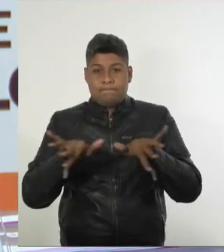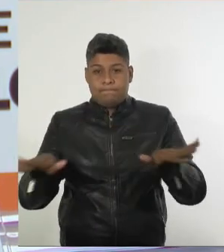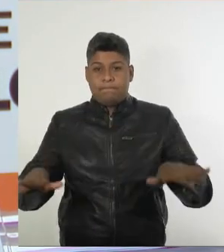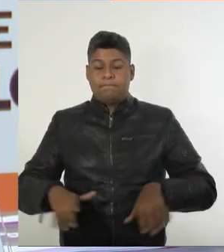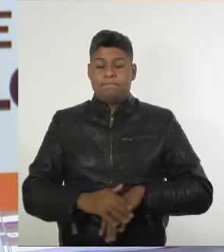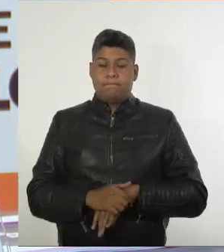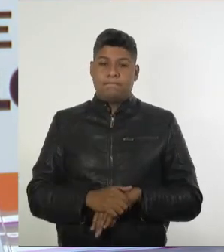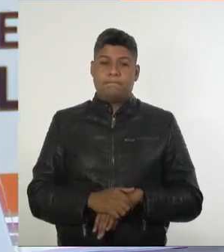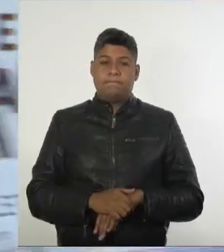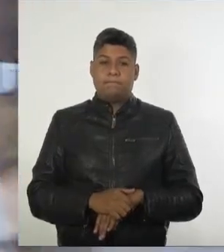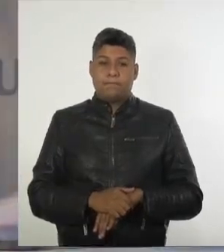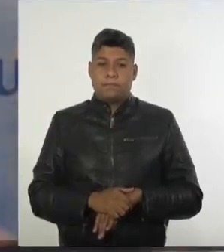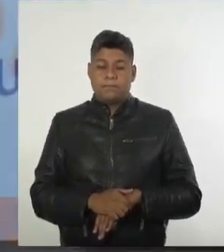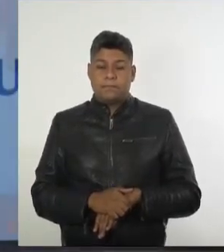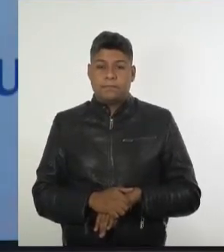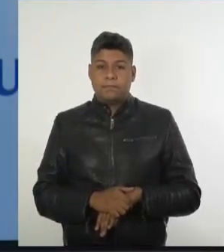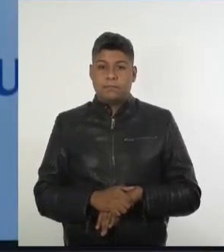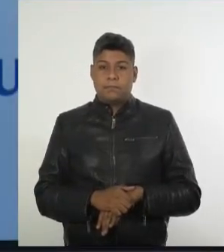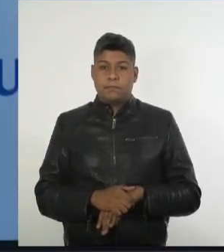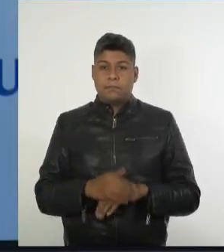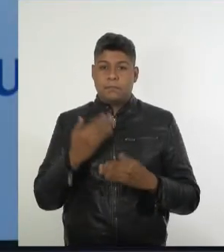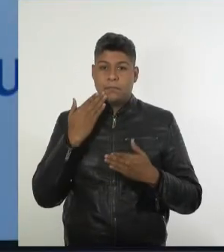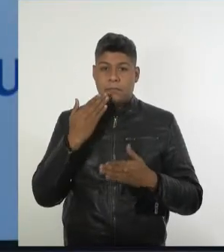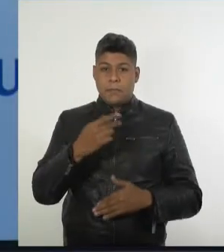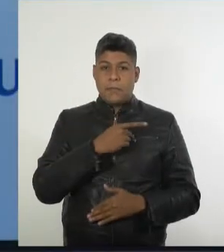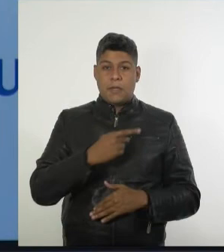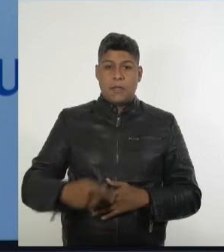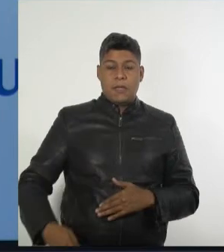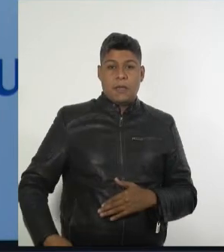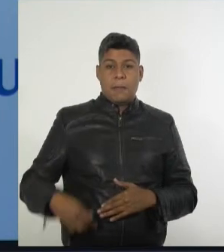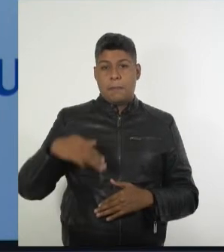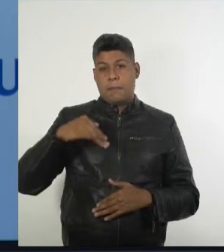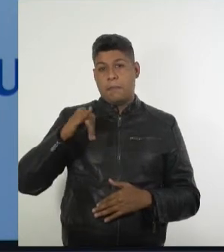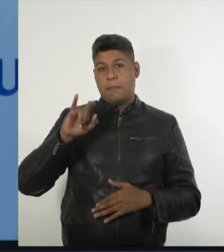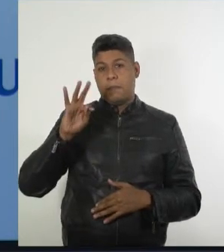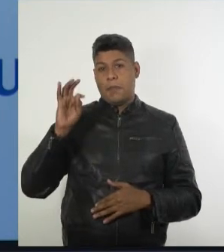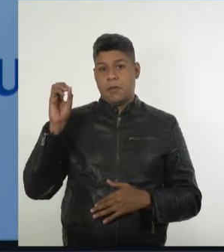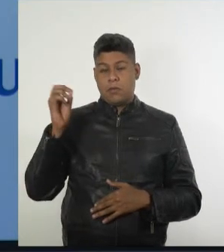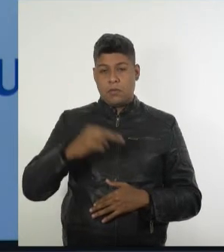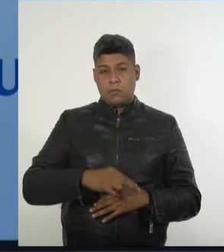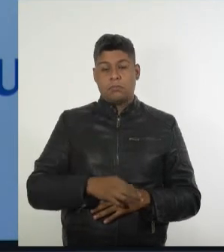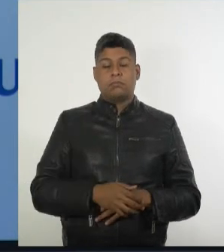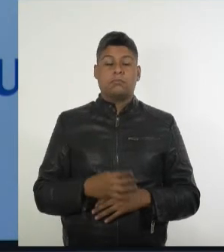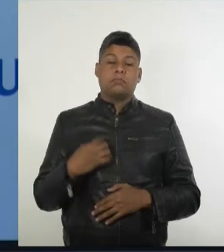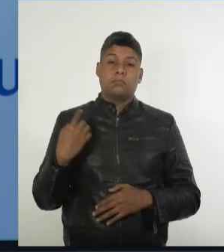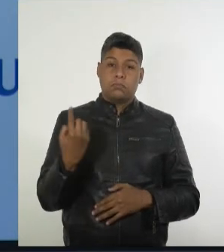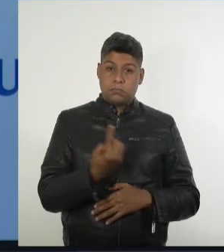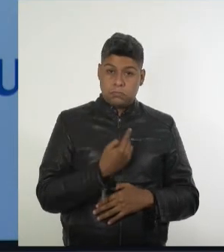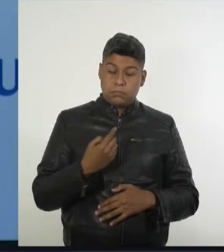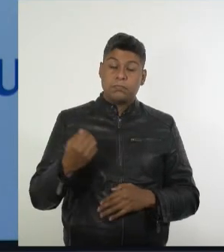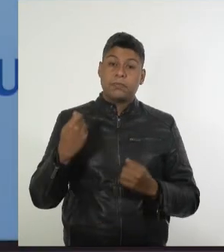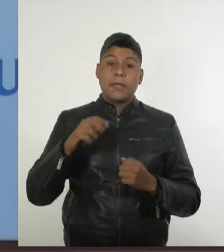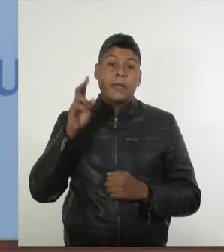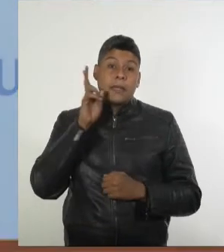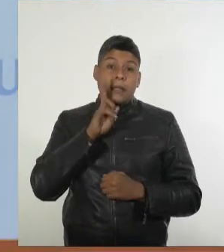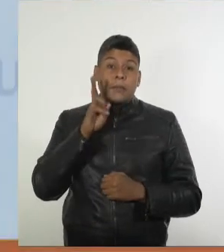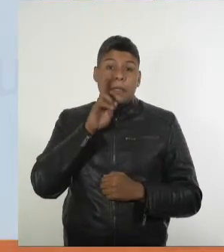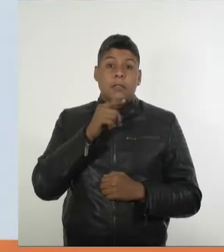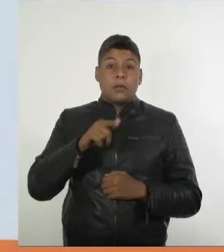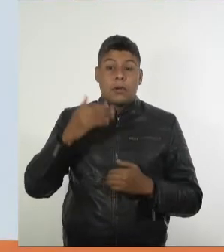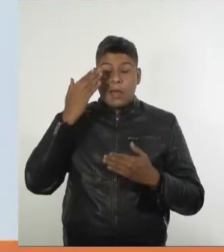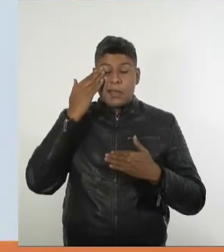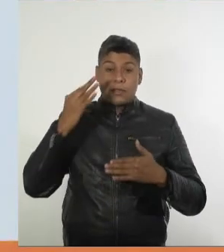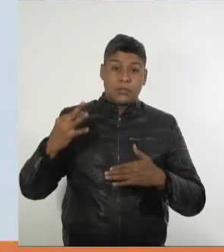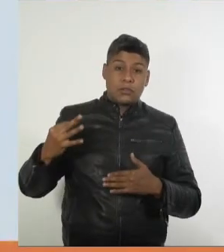É isso, prefeito. Obrigado, presidente Milton Leite. Realmente devemos aqui ressaltar, mais uma vez, o